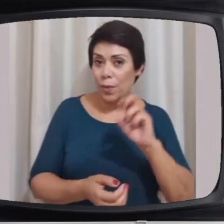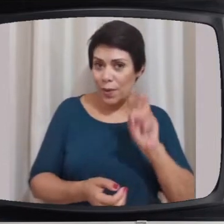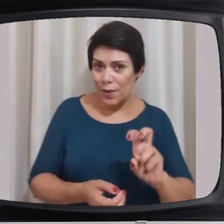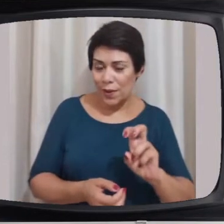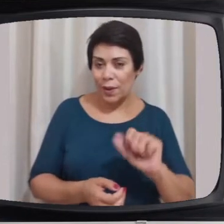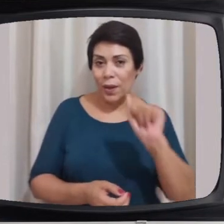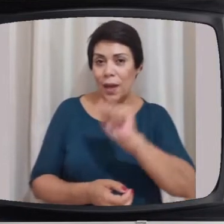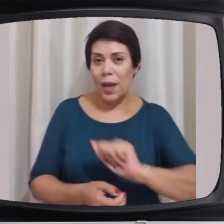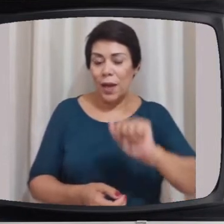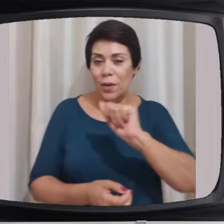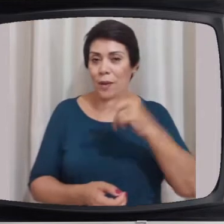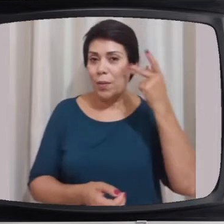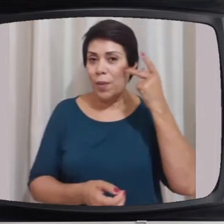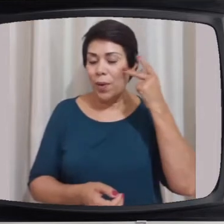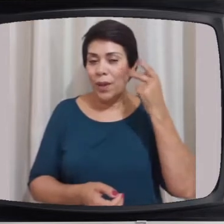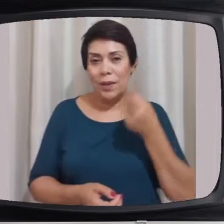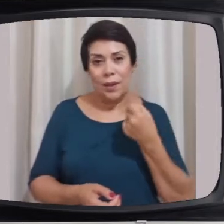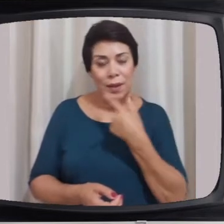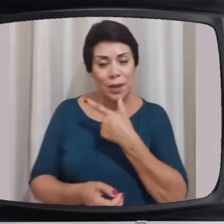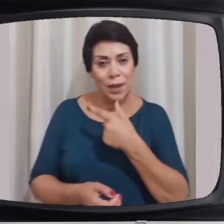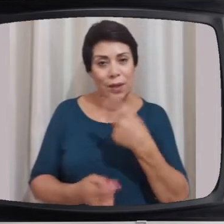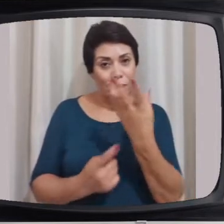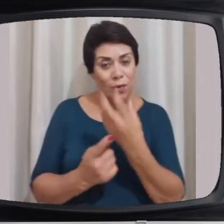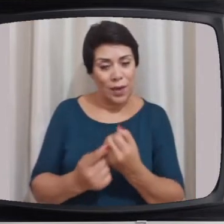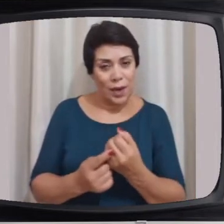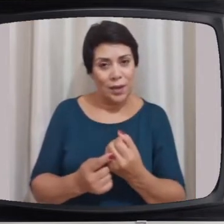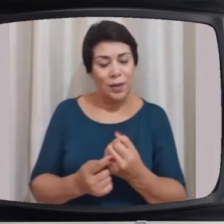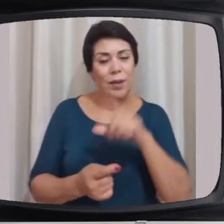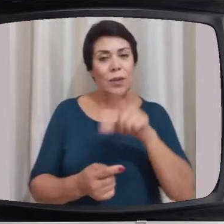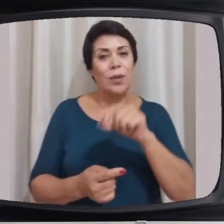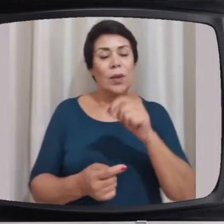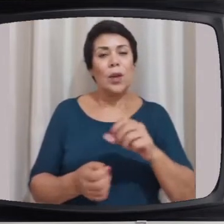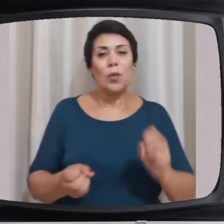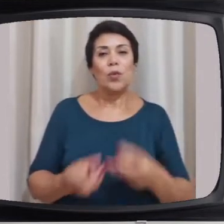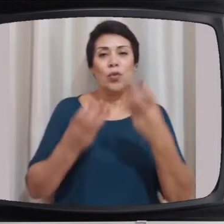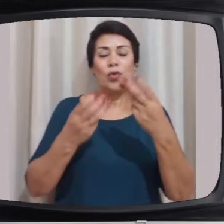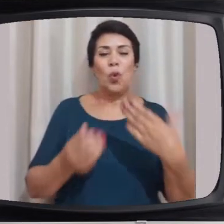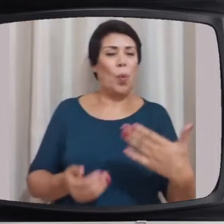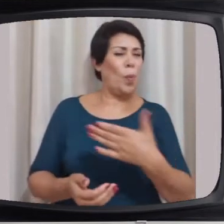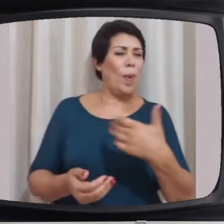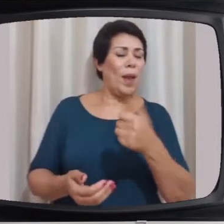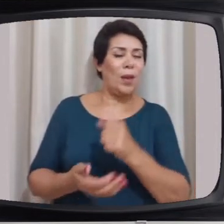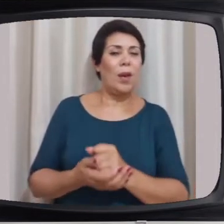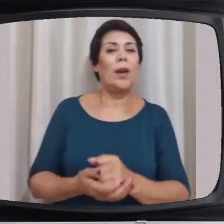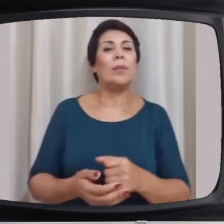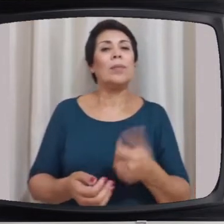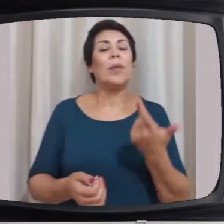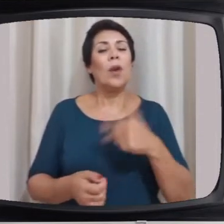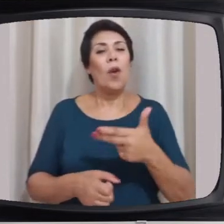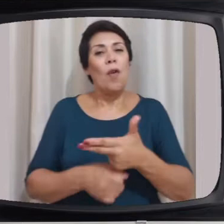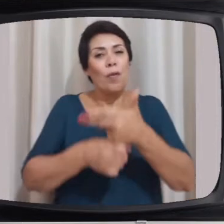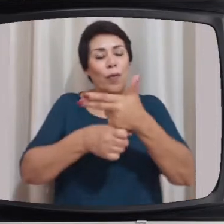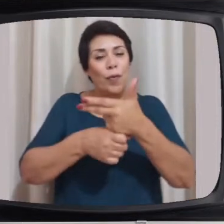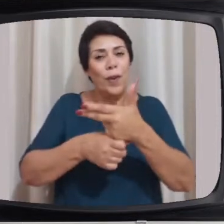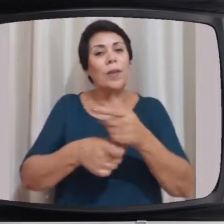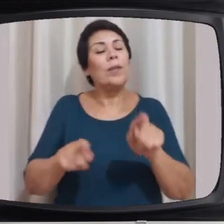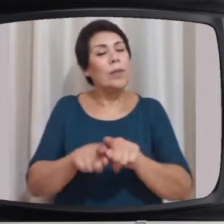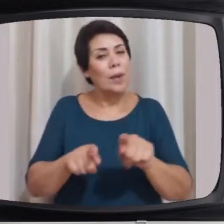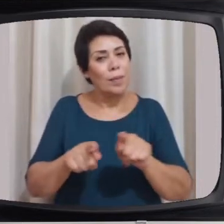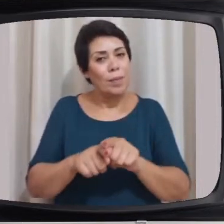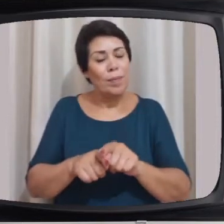Associação Paulista de Críticos de Arte elegeu o melhor show para toda cura, para todo mal. O Video Music Awards